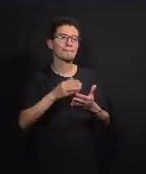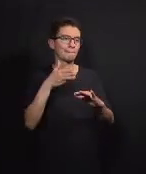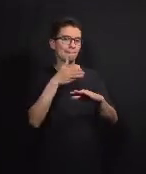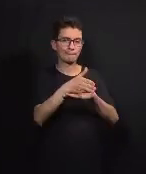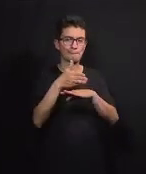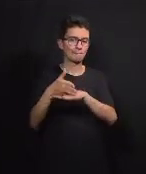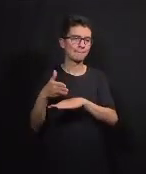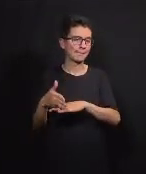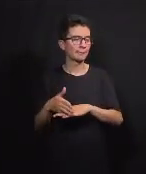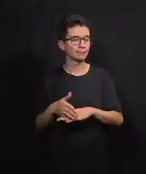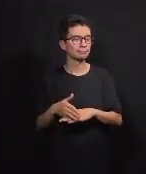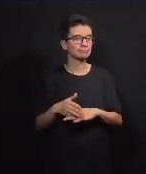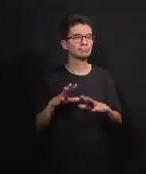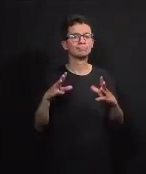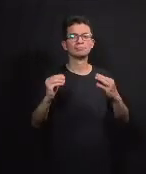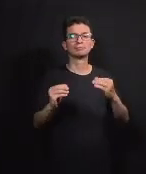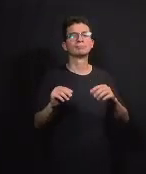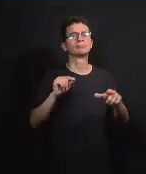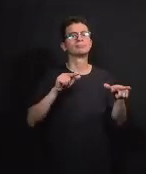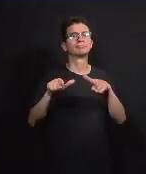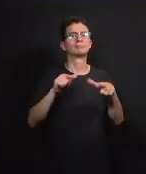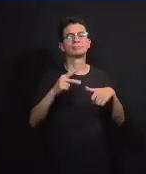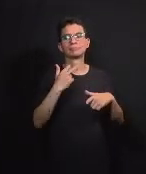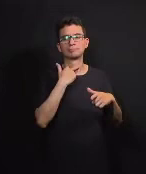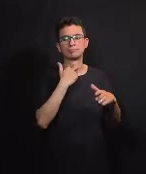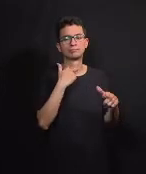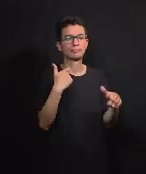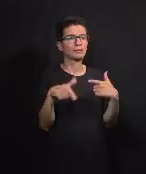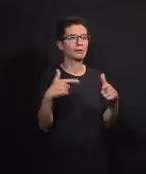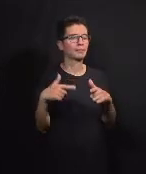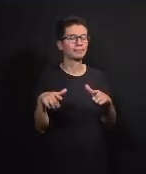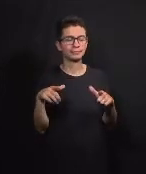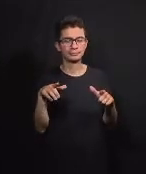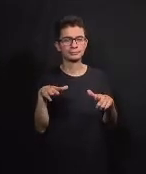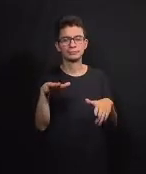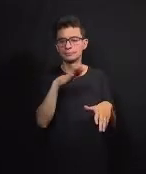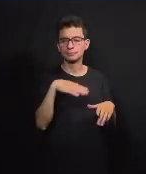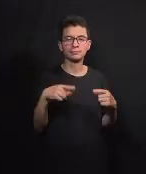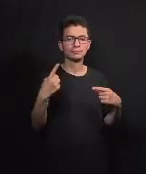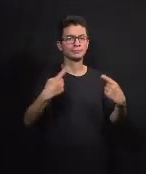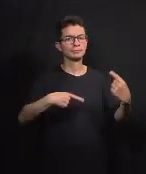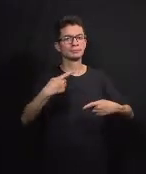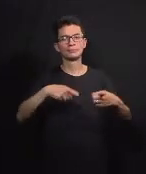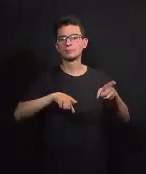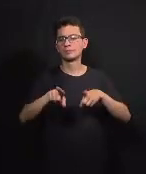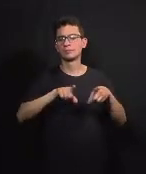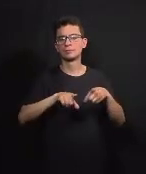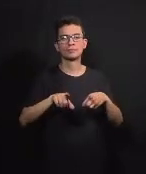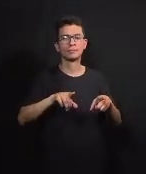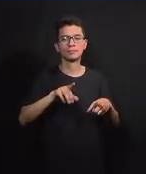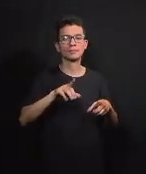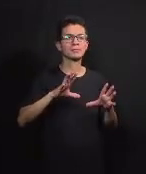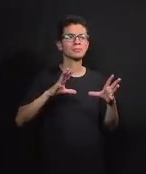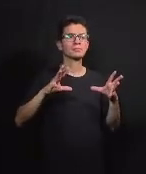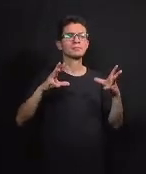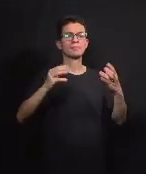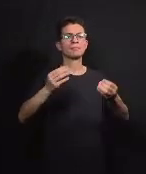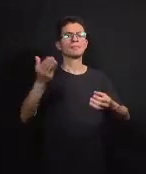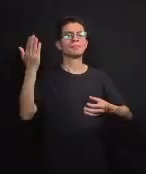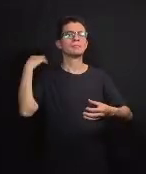mercado de trabalho, porque aquilo que eles faziam, as indústrias que eles estavam,